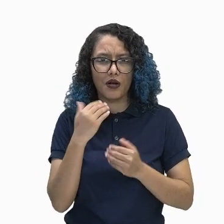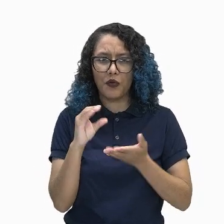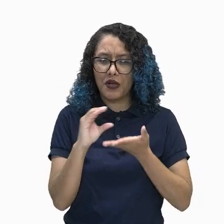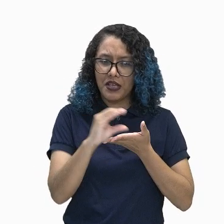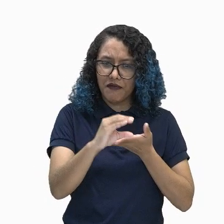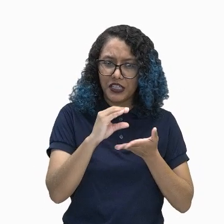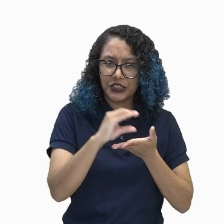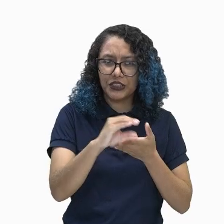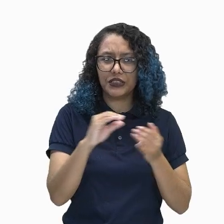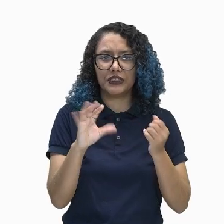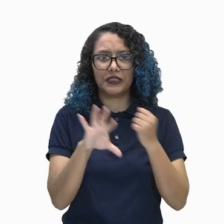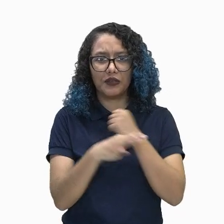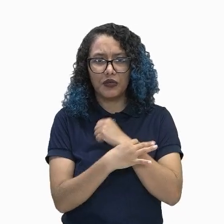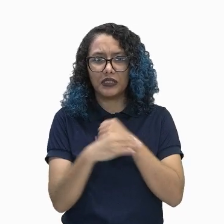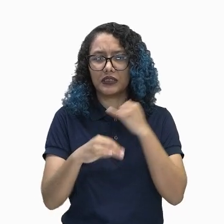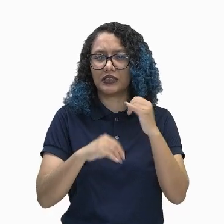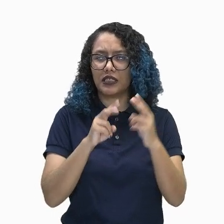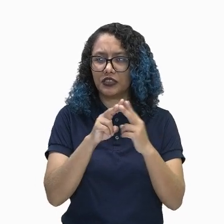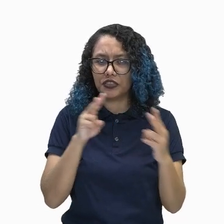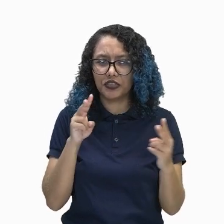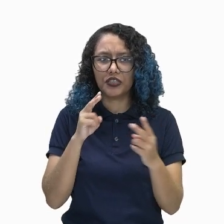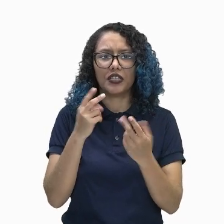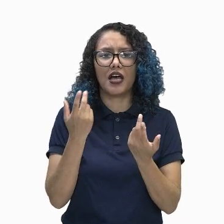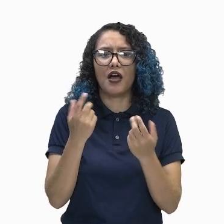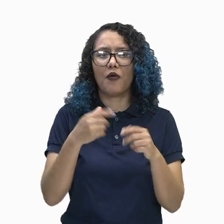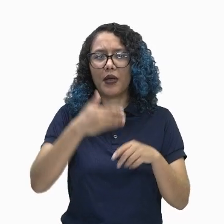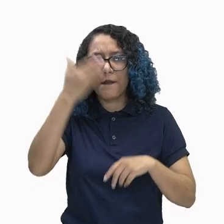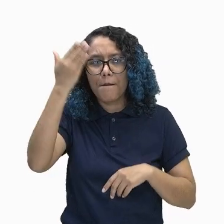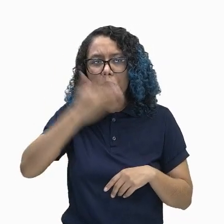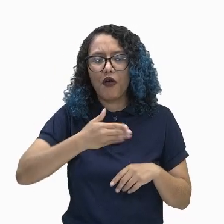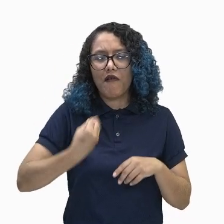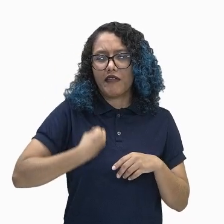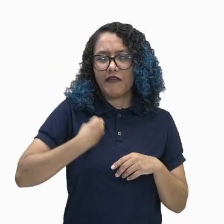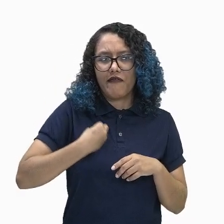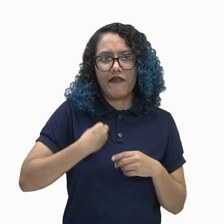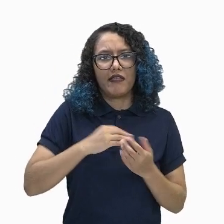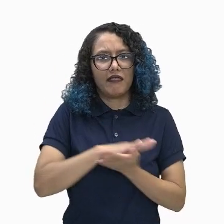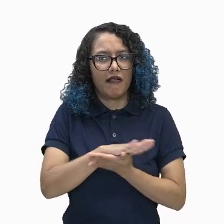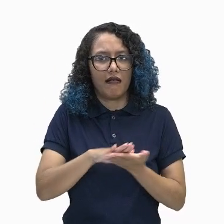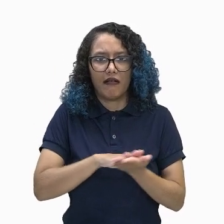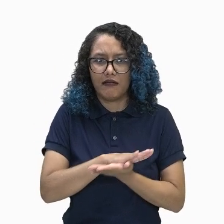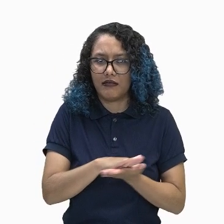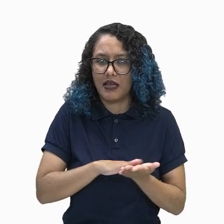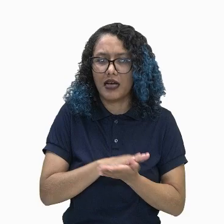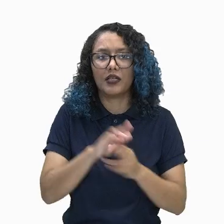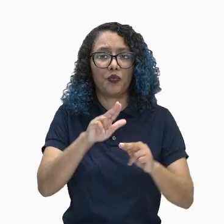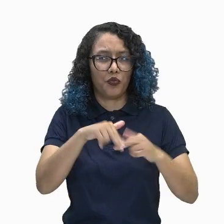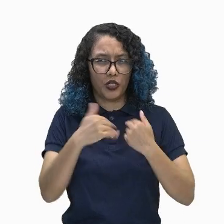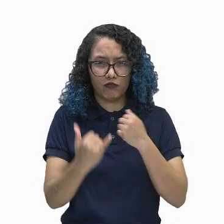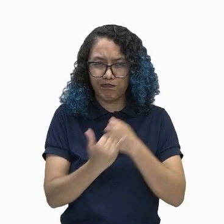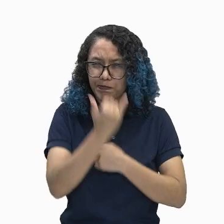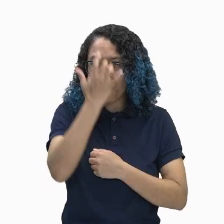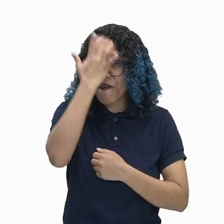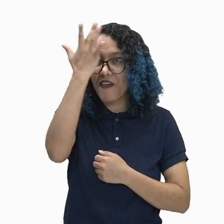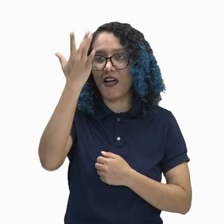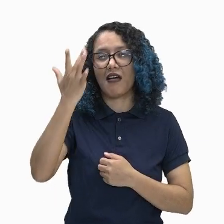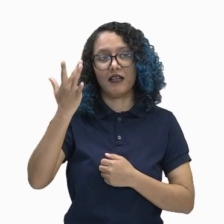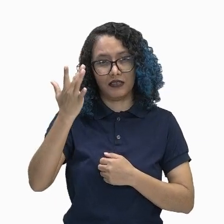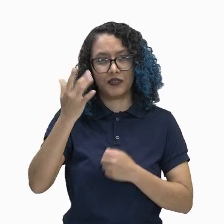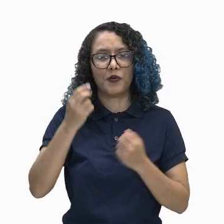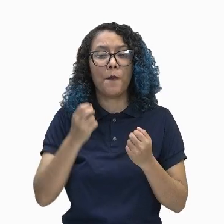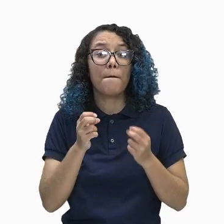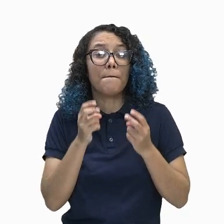segurança digital e validação de identidade, facilitando a ação dos golpistas. Percebam que isso é a opinião